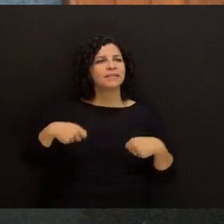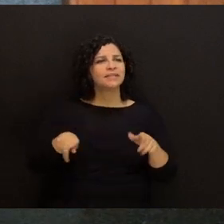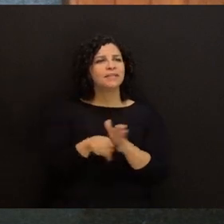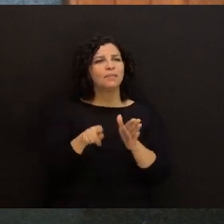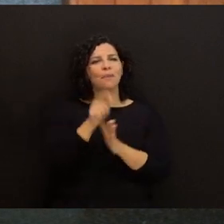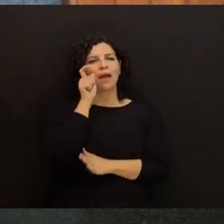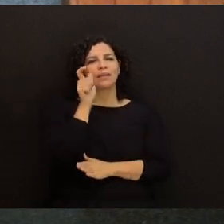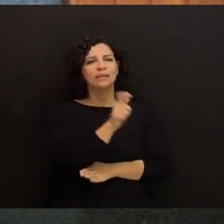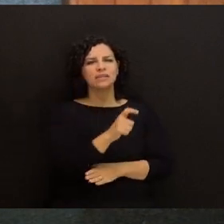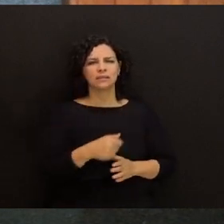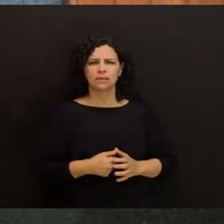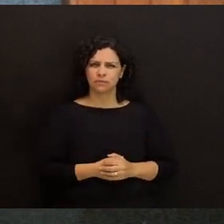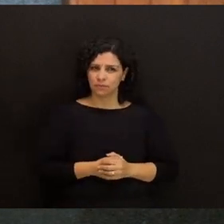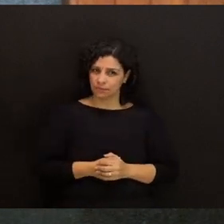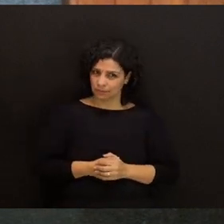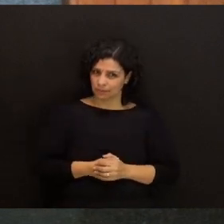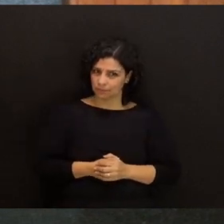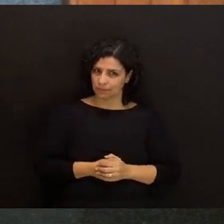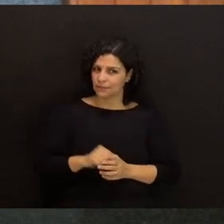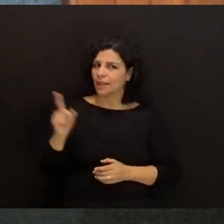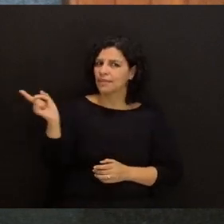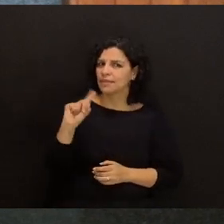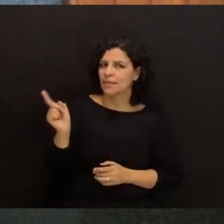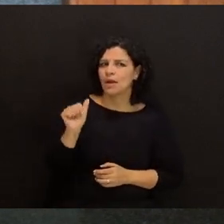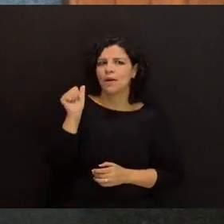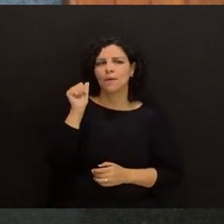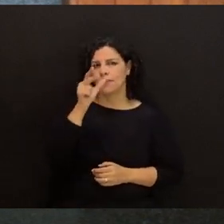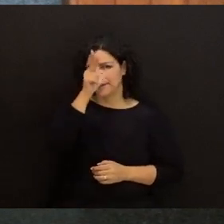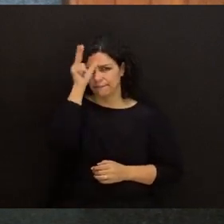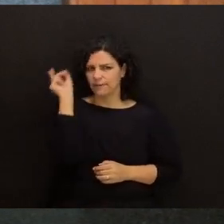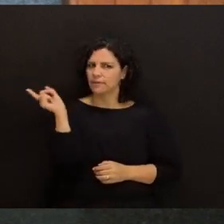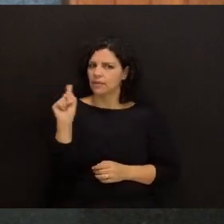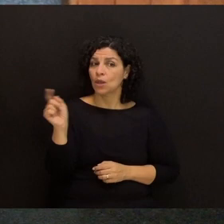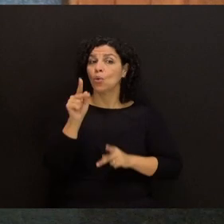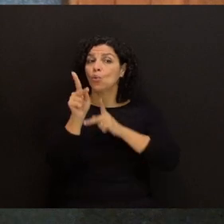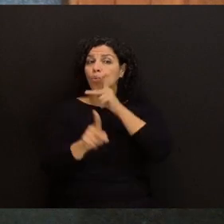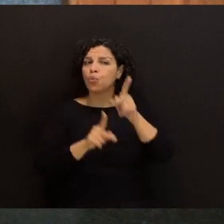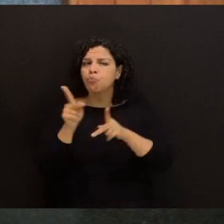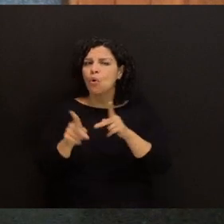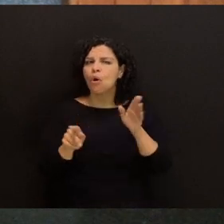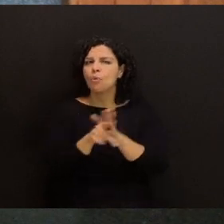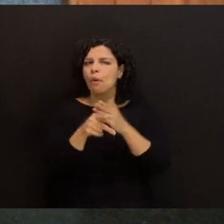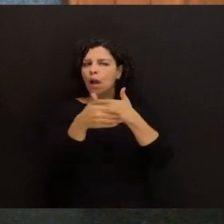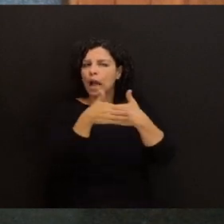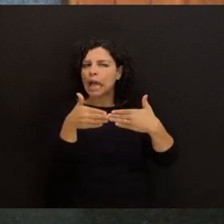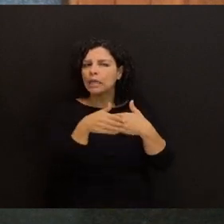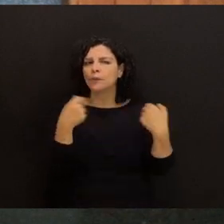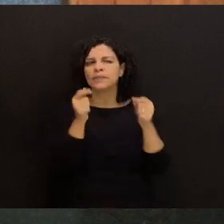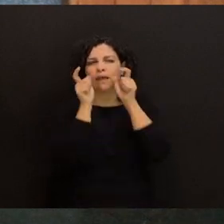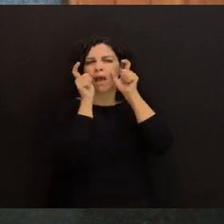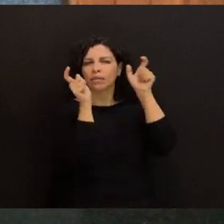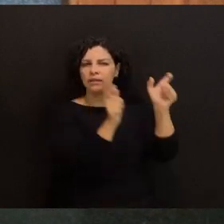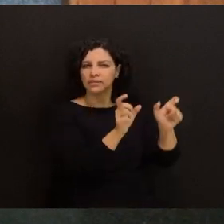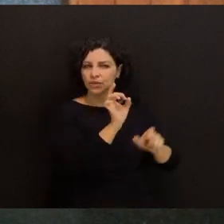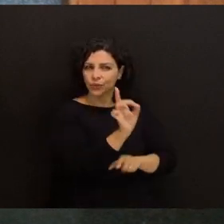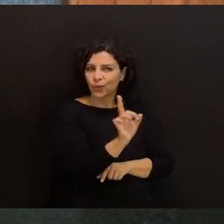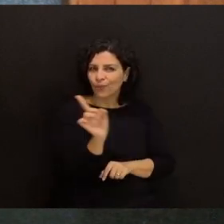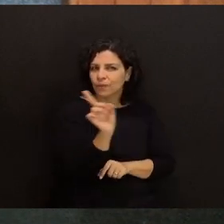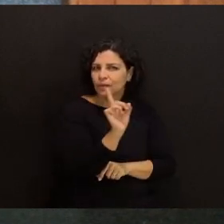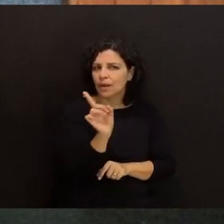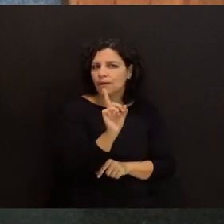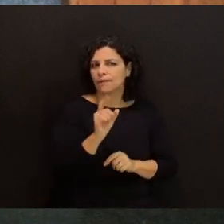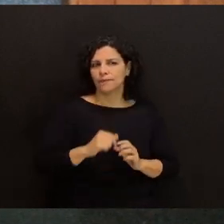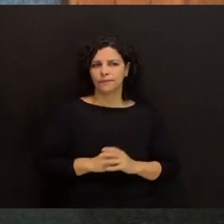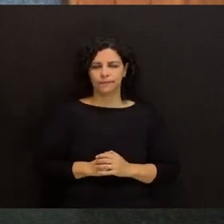uma atenção não senhora Prefeito o povo não é tão carente que precisa só de